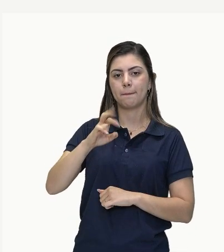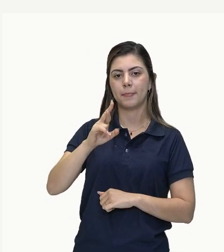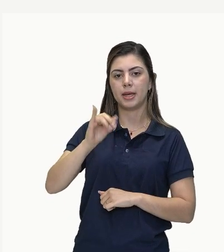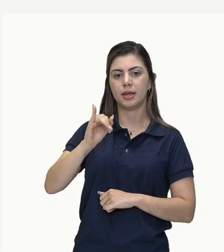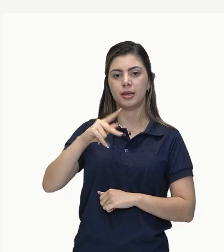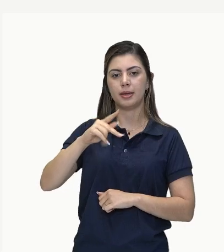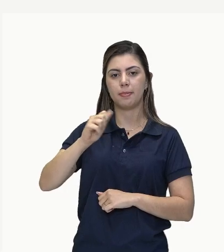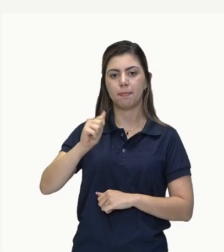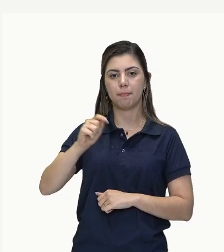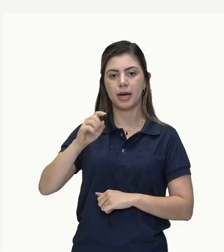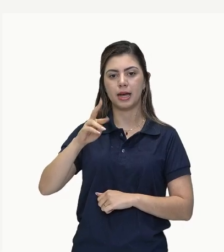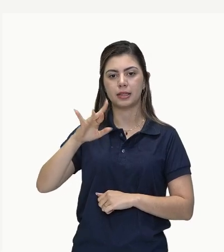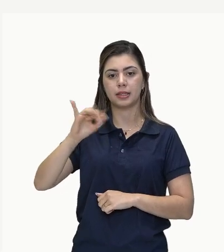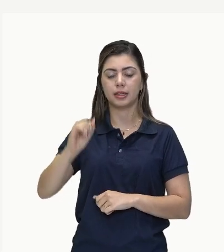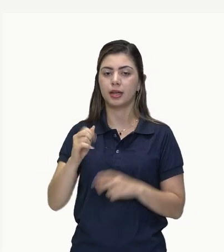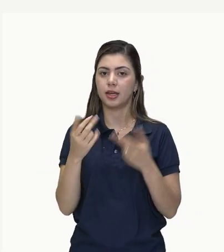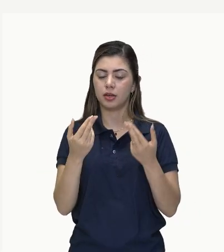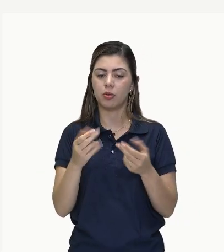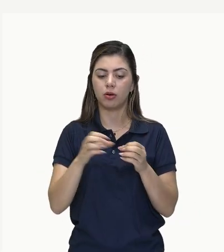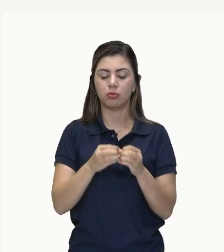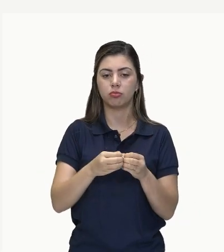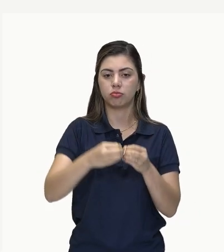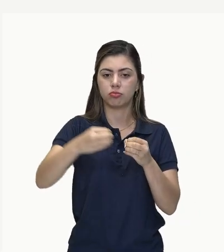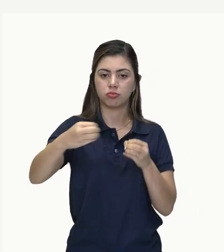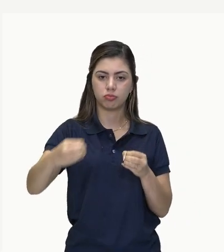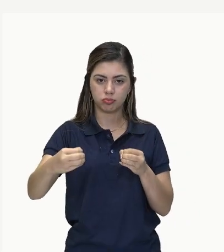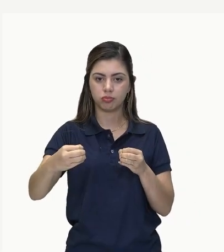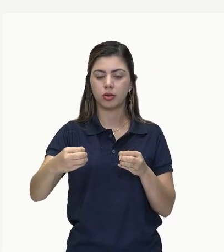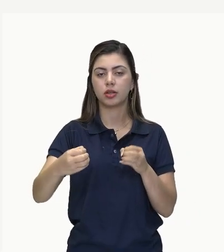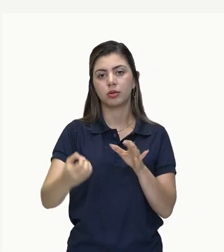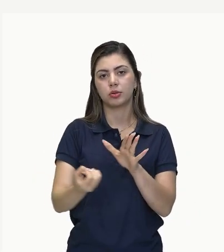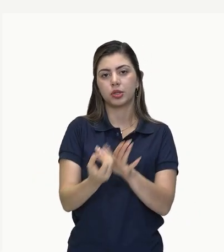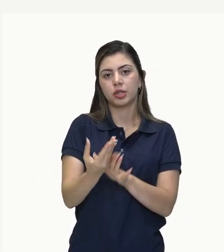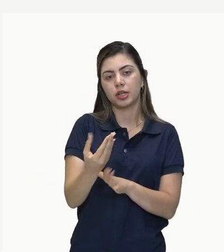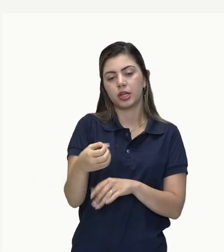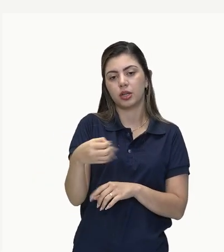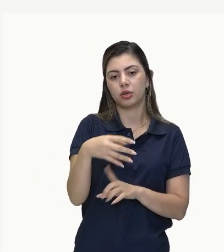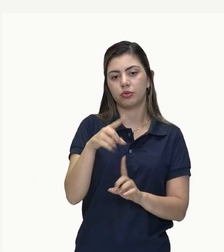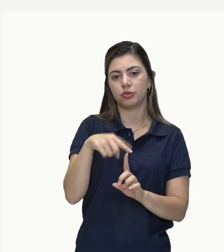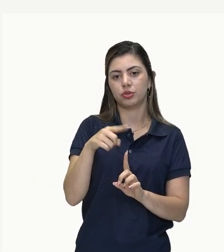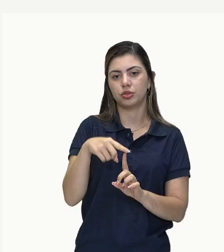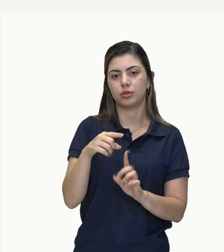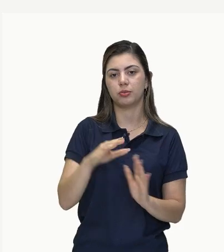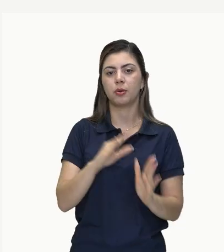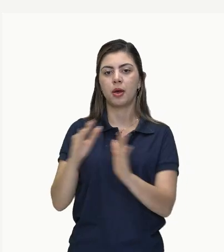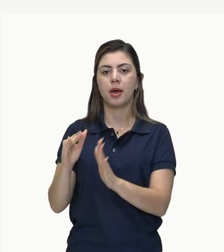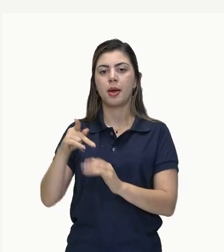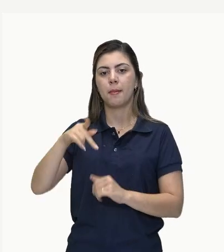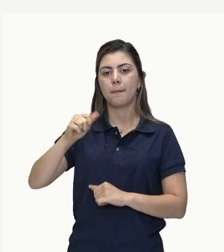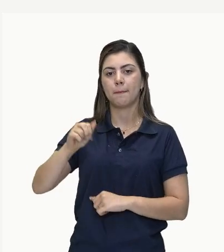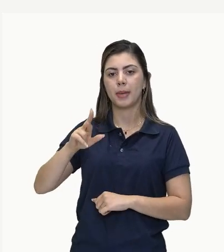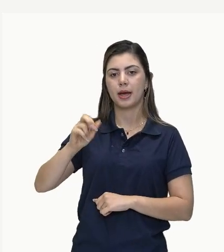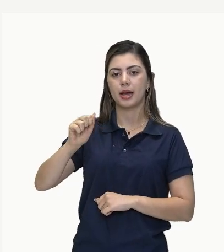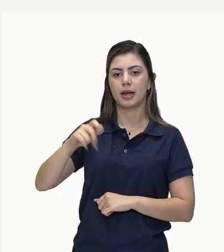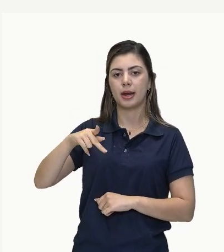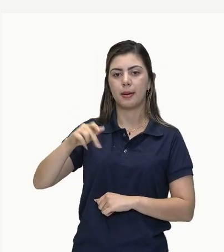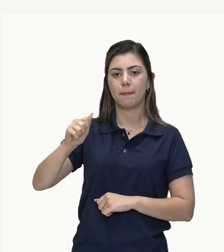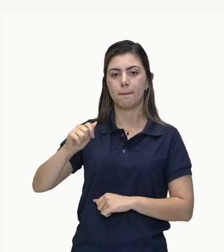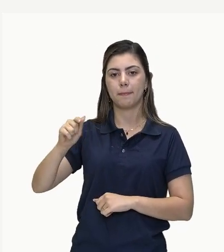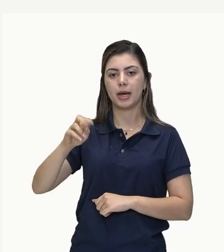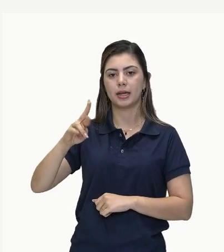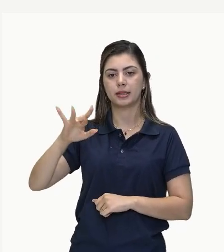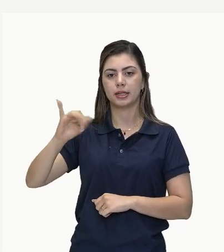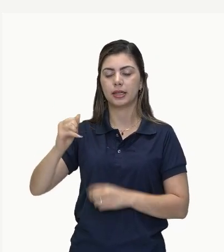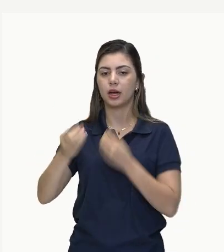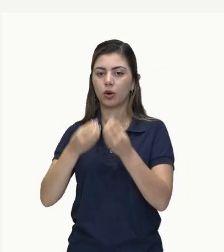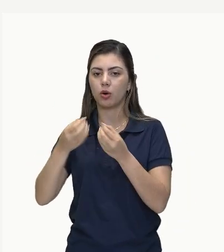isolamento geográfico e o surgimento dessa nova espécie. Na parapátrica, ocorre uma zona híbrida aqui, ó,